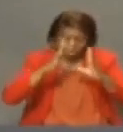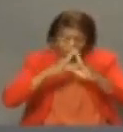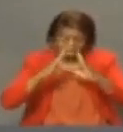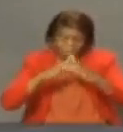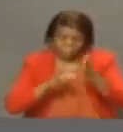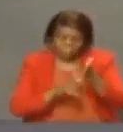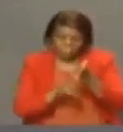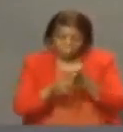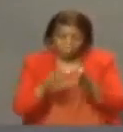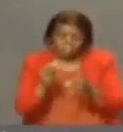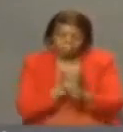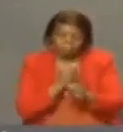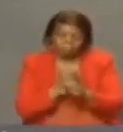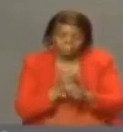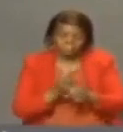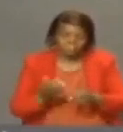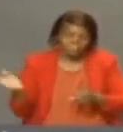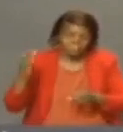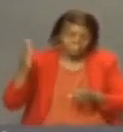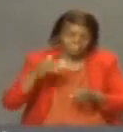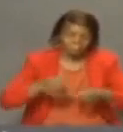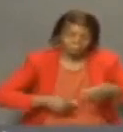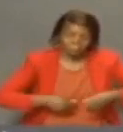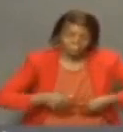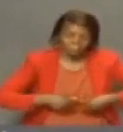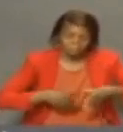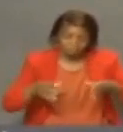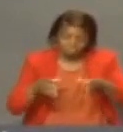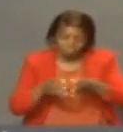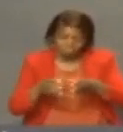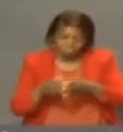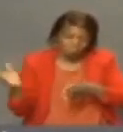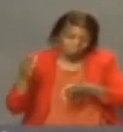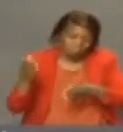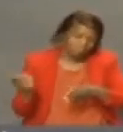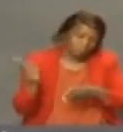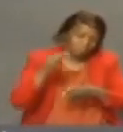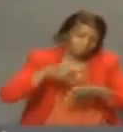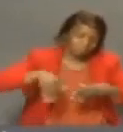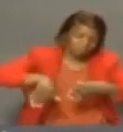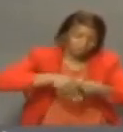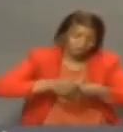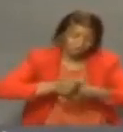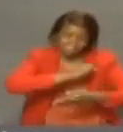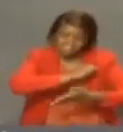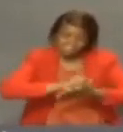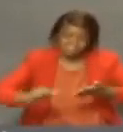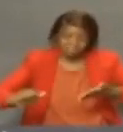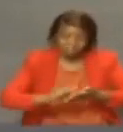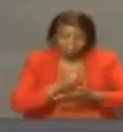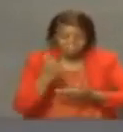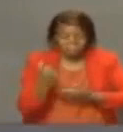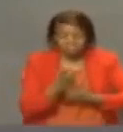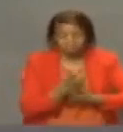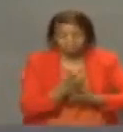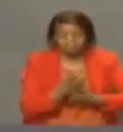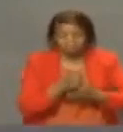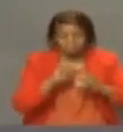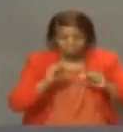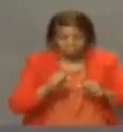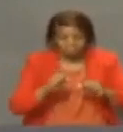civil a unita deve assumir todas as consequências dos seus atos de